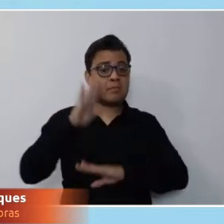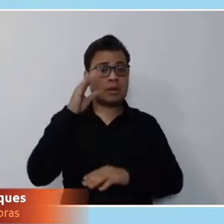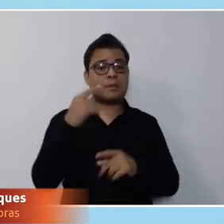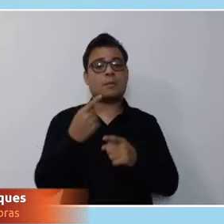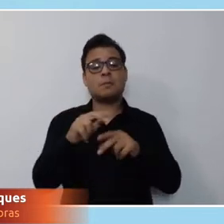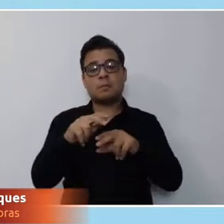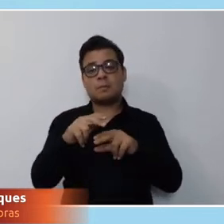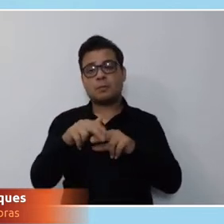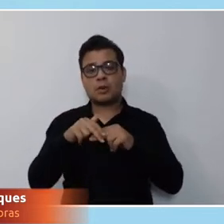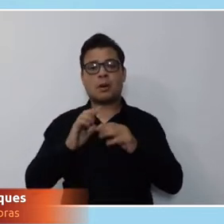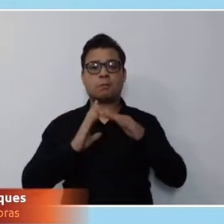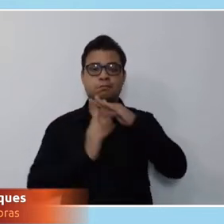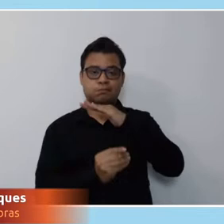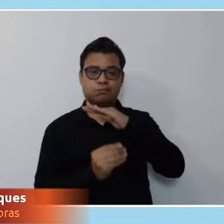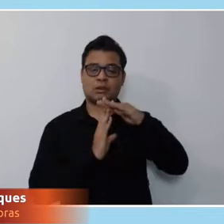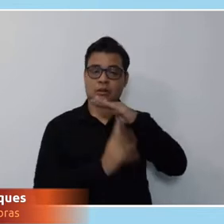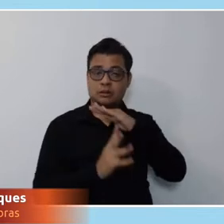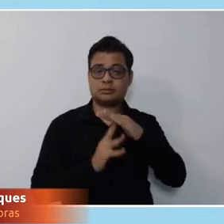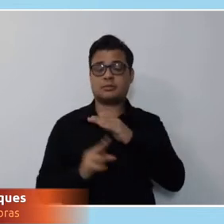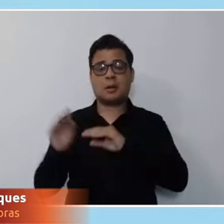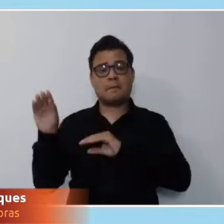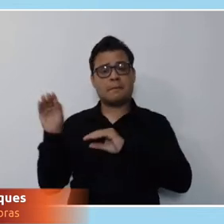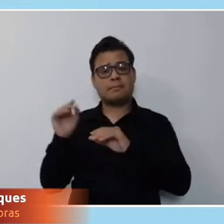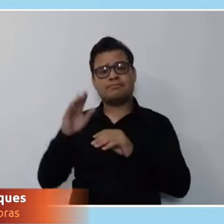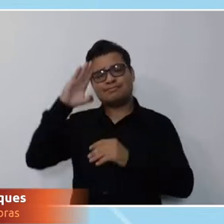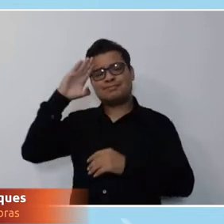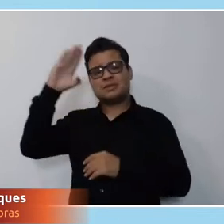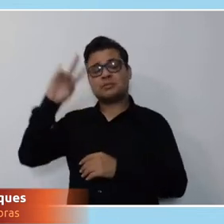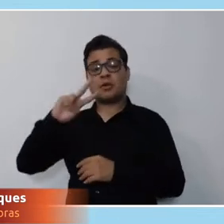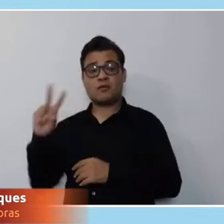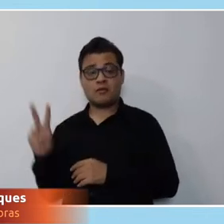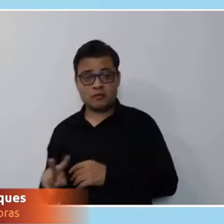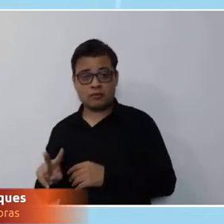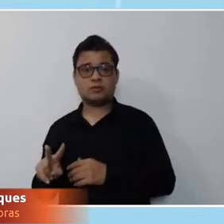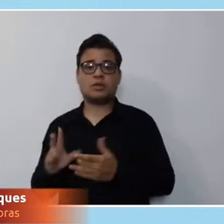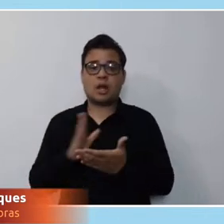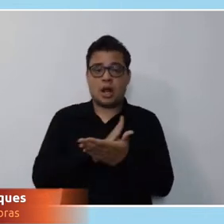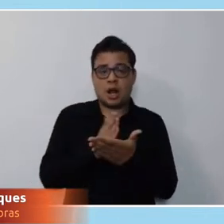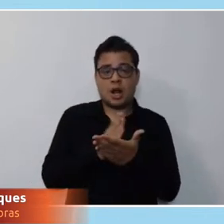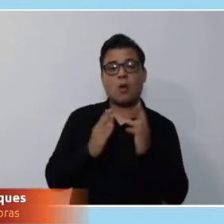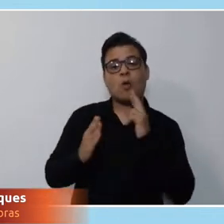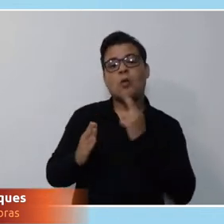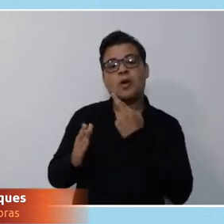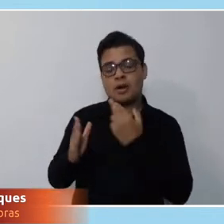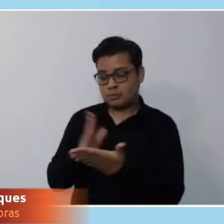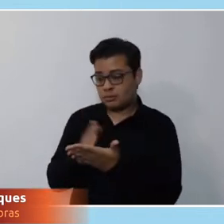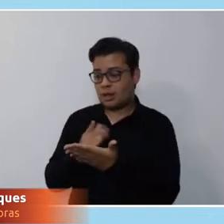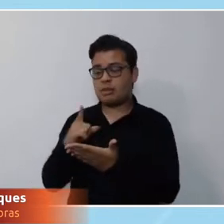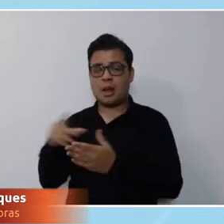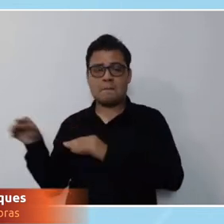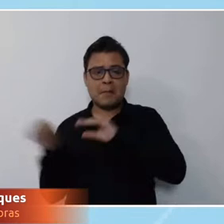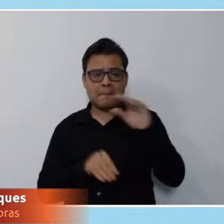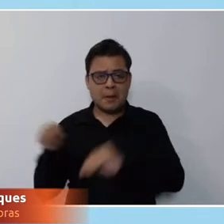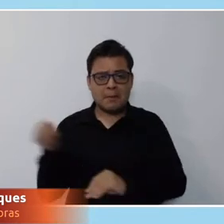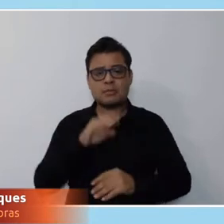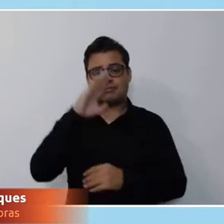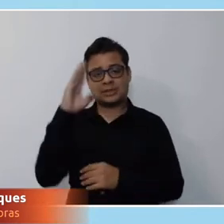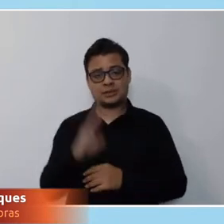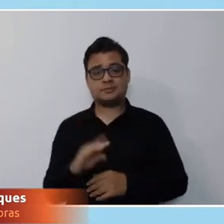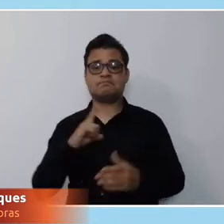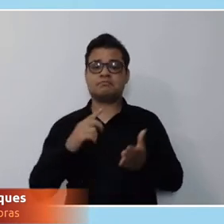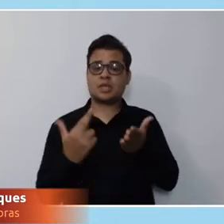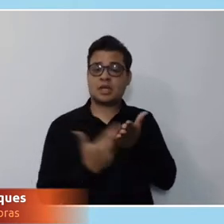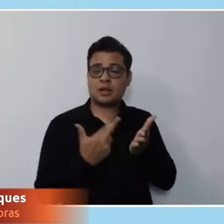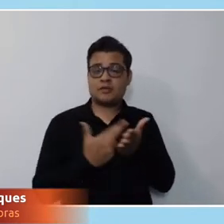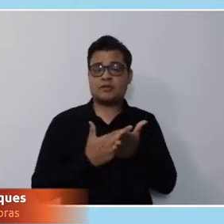venezuelanos na fronteira com Roraima. Esses dados foram compilados pelo site de jornalismo de dados Pindorama e